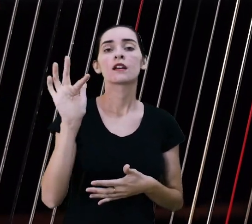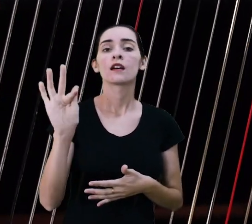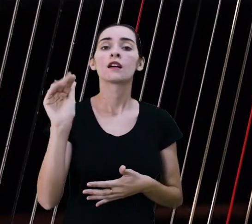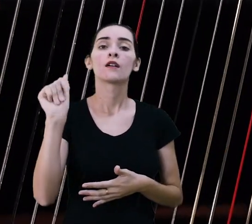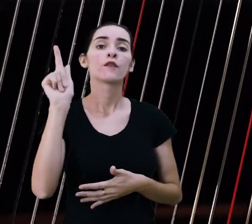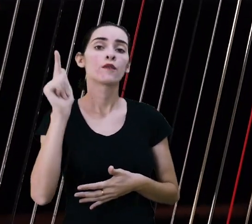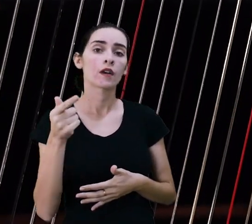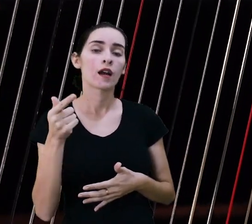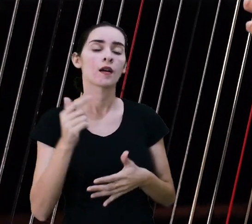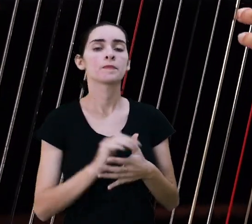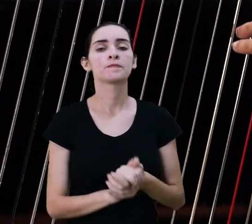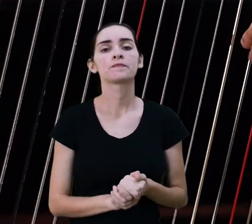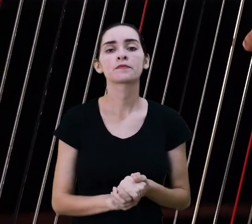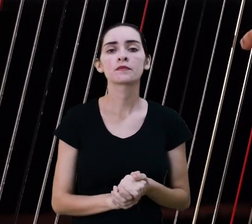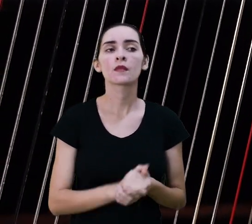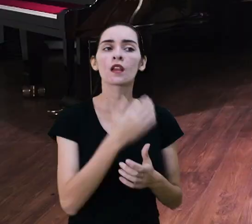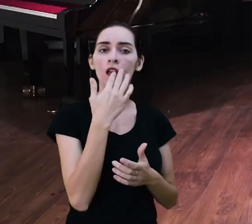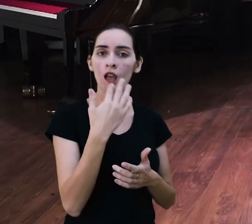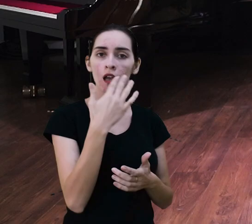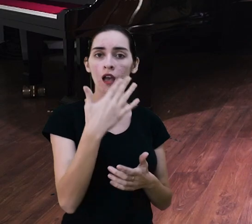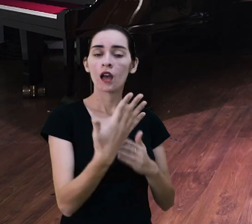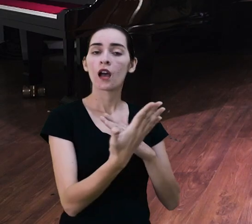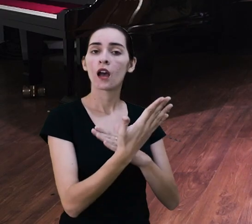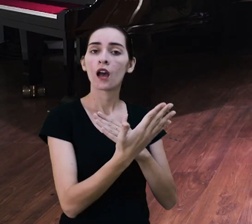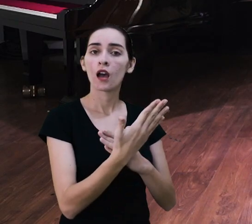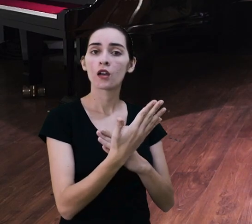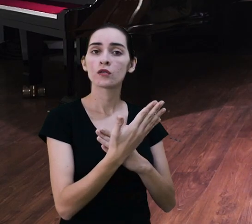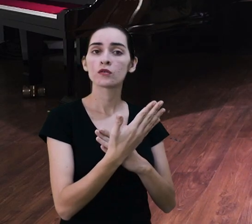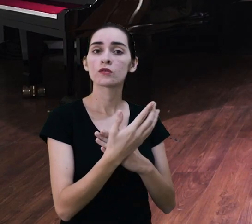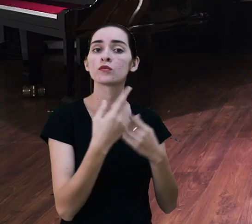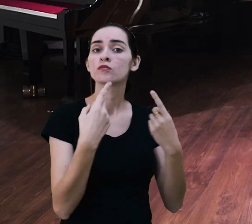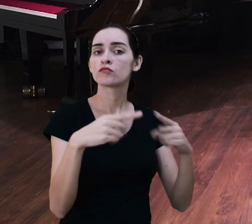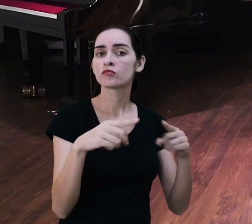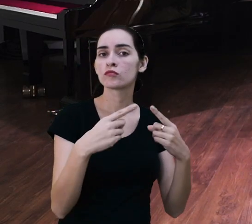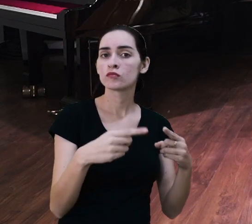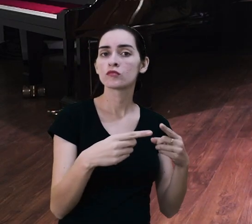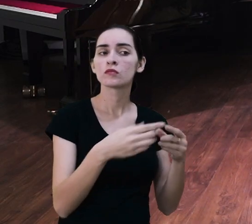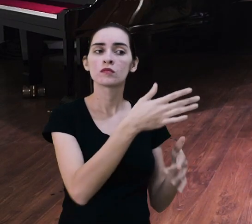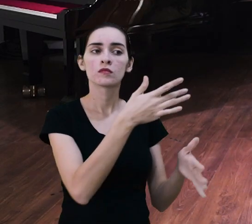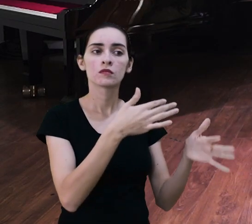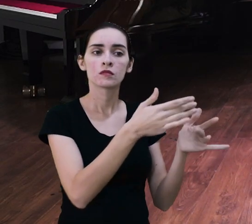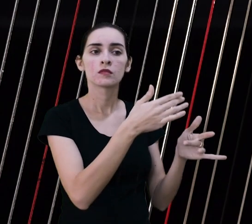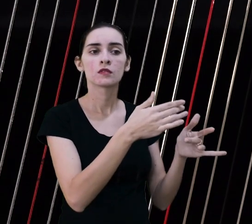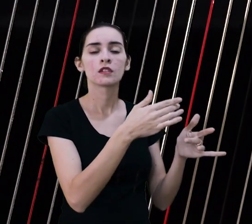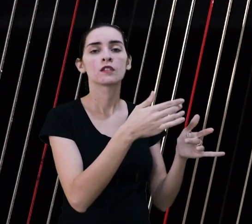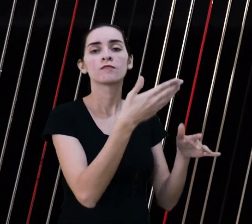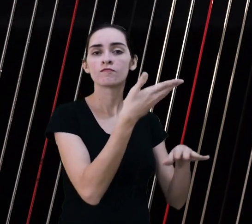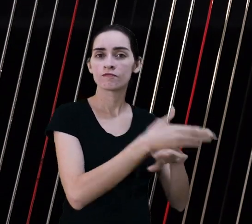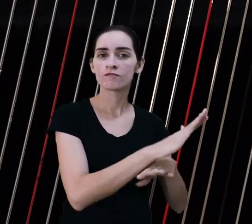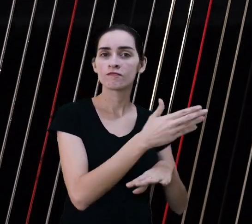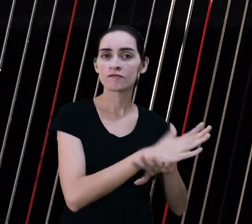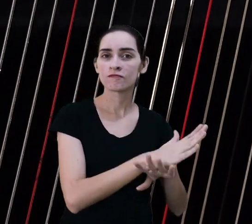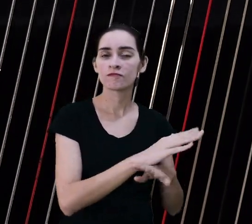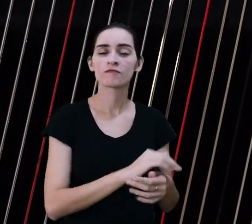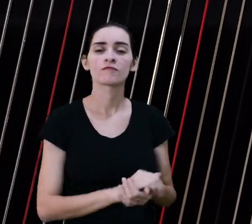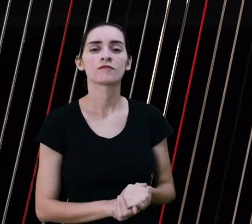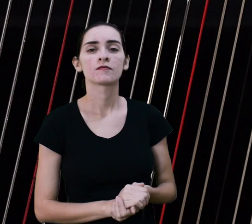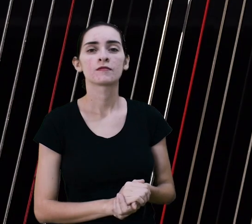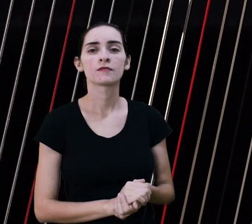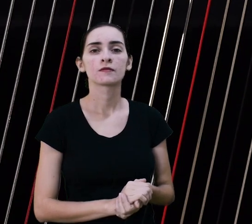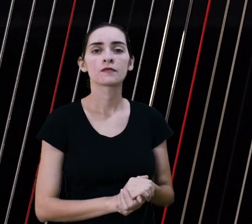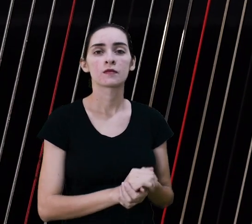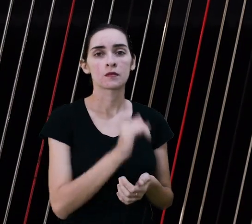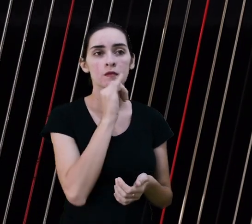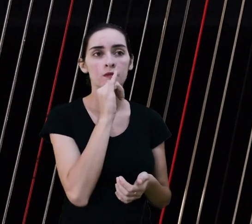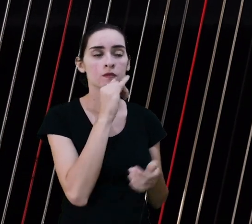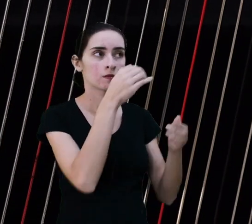fás. E essa questão das cores é para ajudar o instrumentista, o harpista, a se localizar no instrumento. Como que funciona? Quando eu pinço